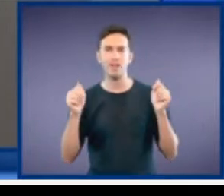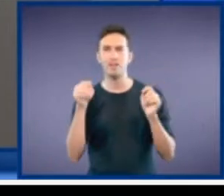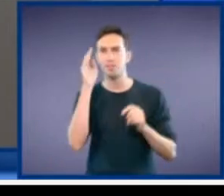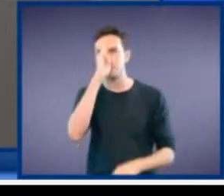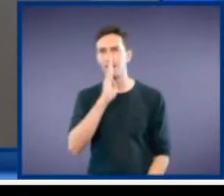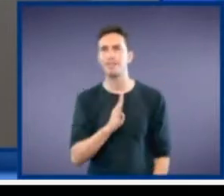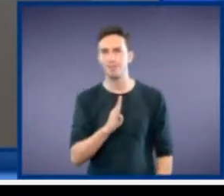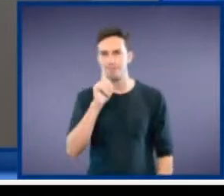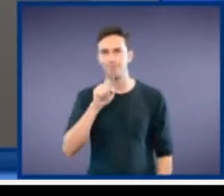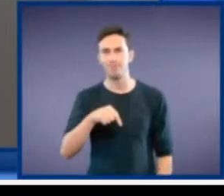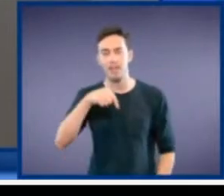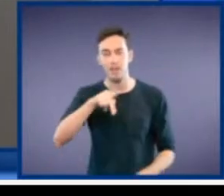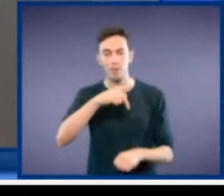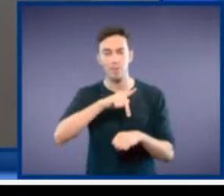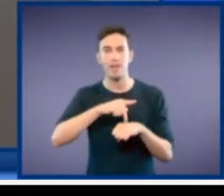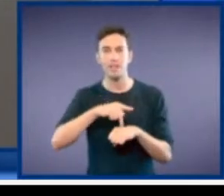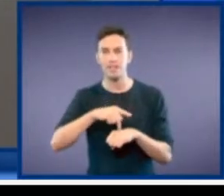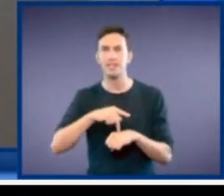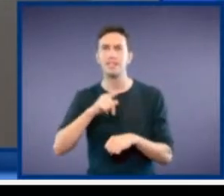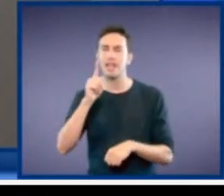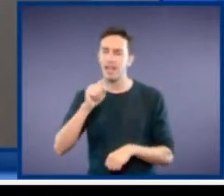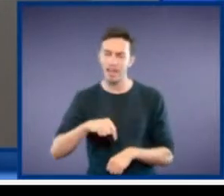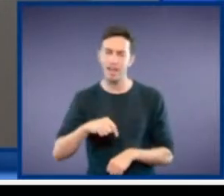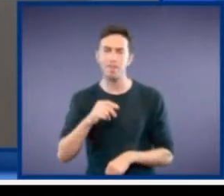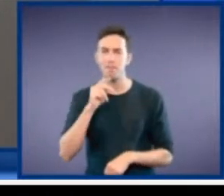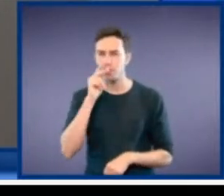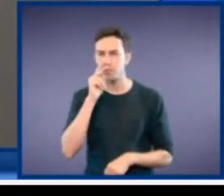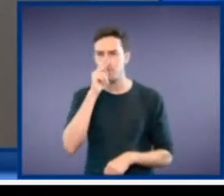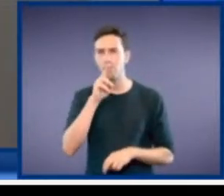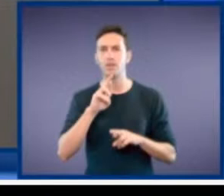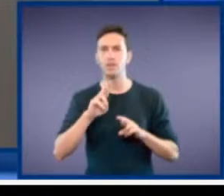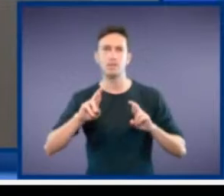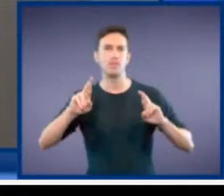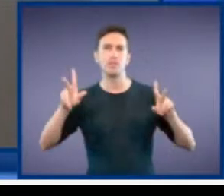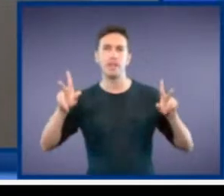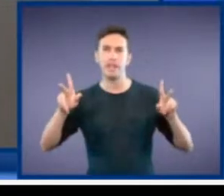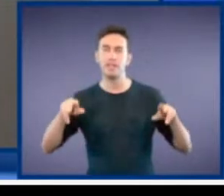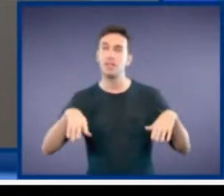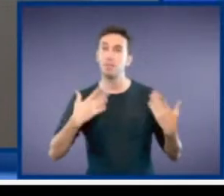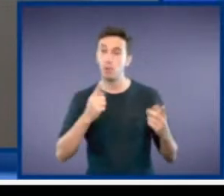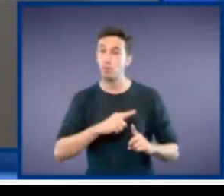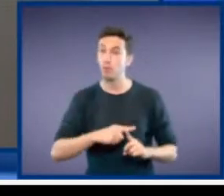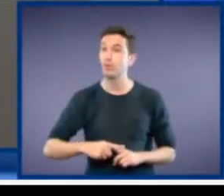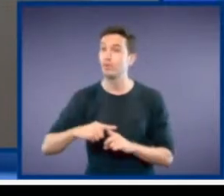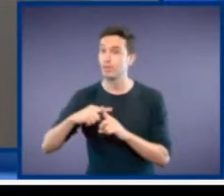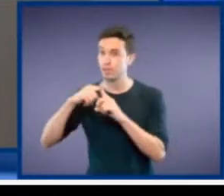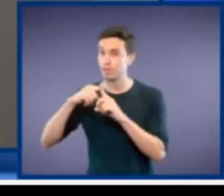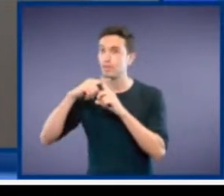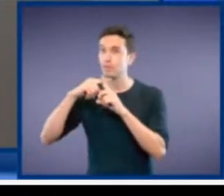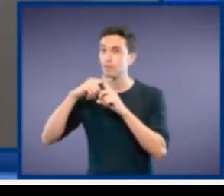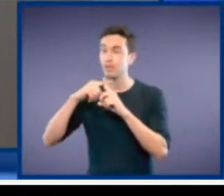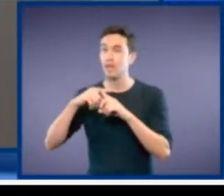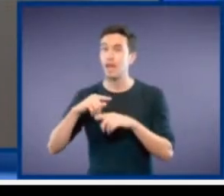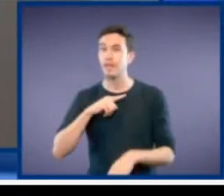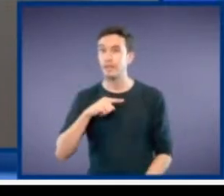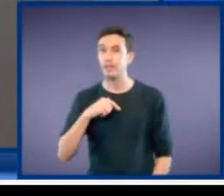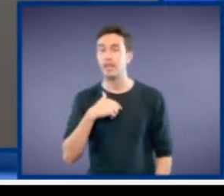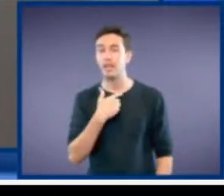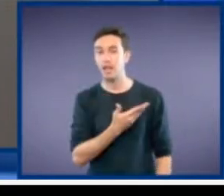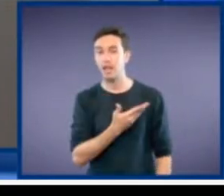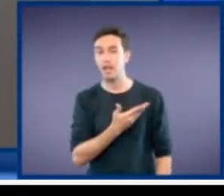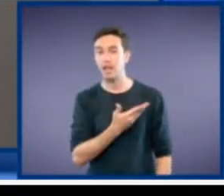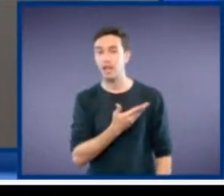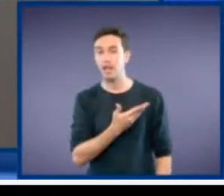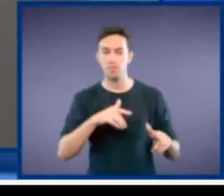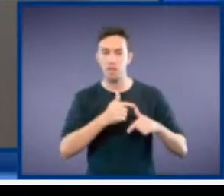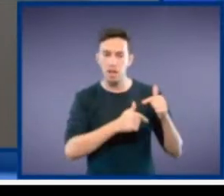O nosso país é um país que ele é muito diferente, positivamente. Nós temos mercado, nós temos capacidade